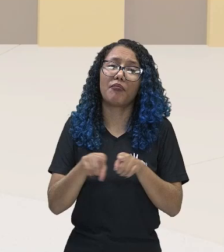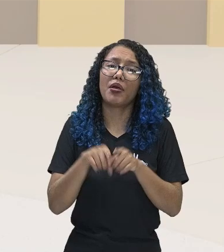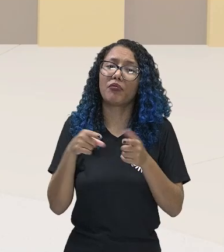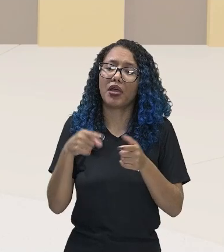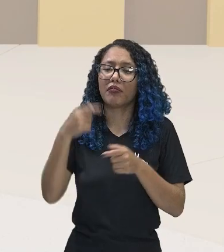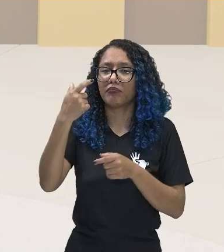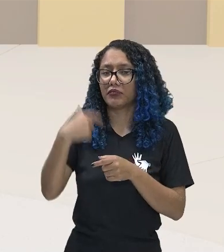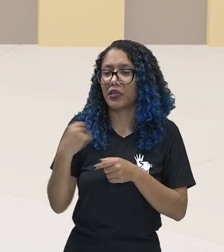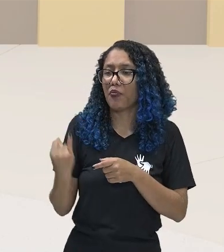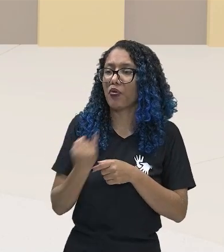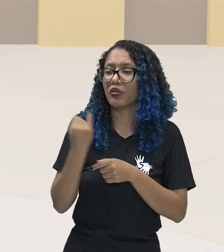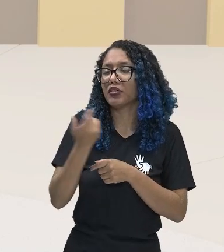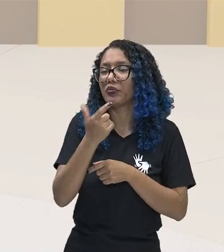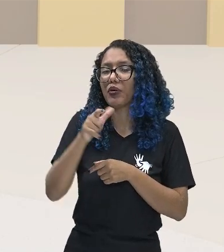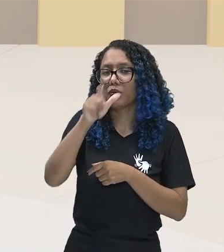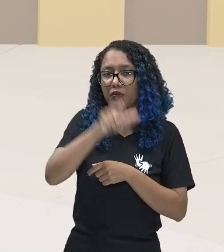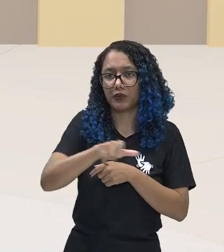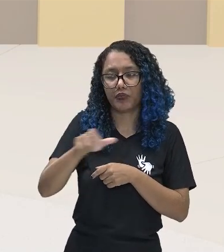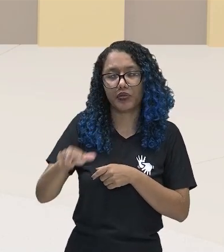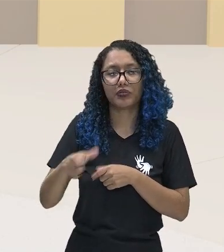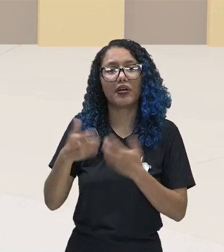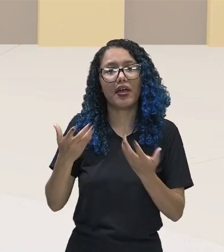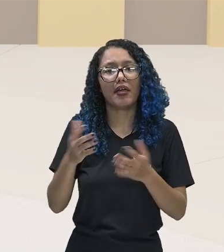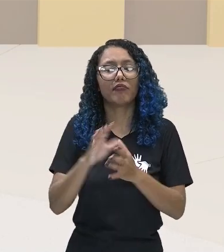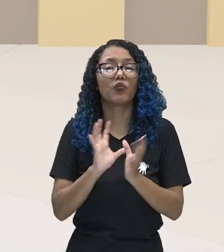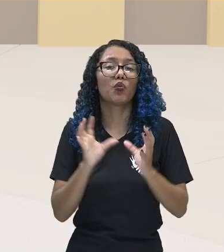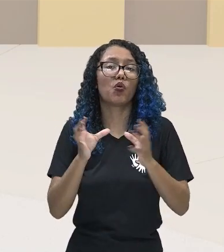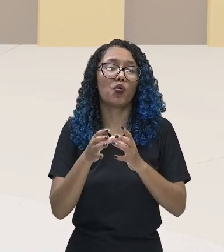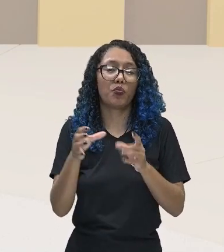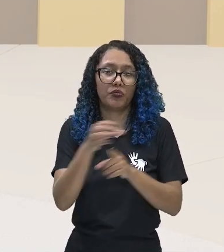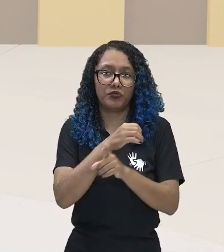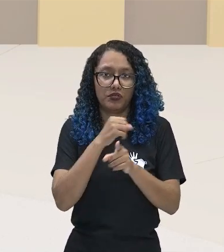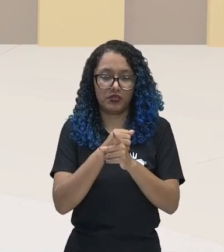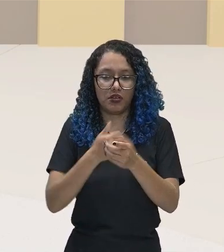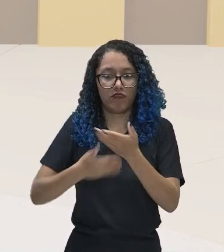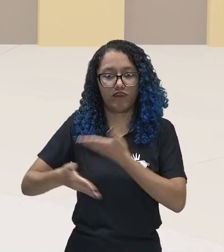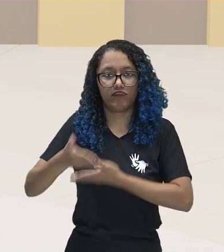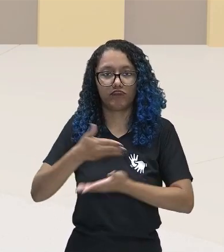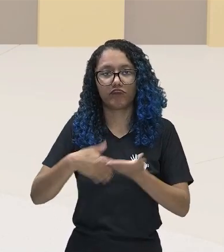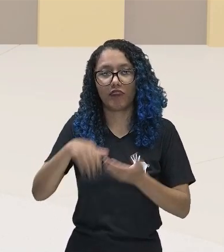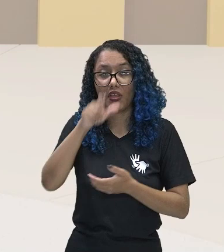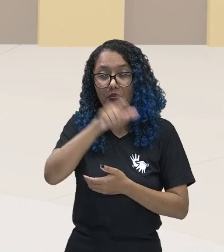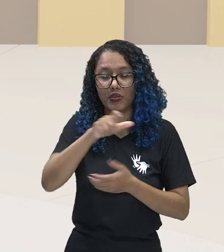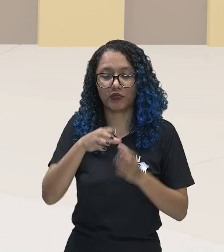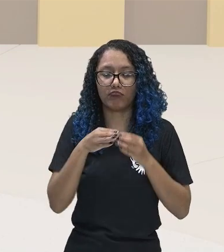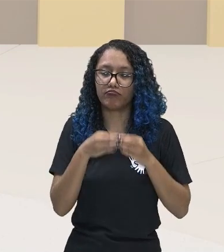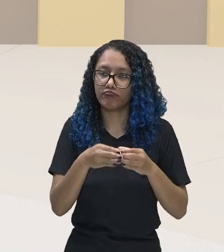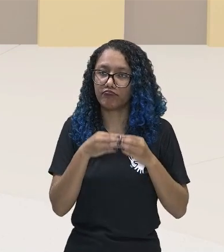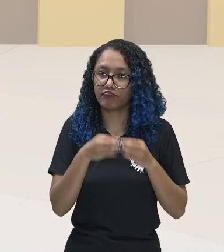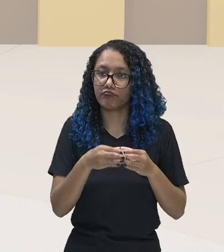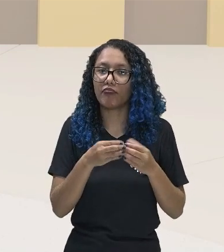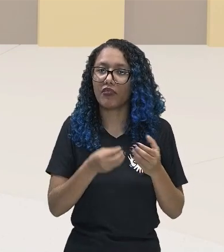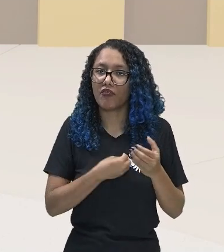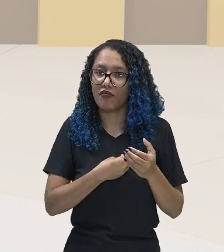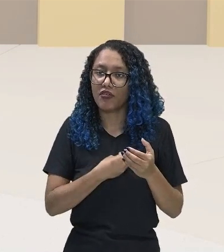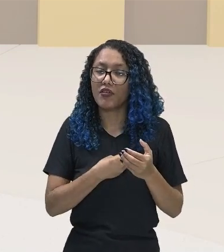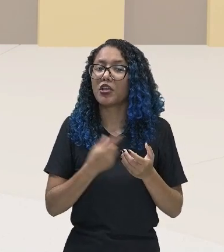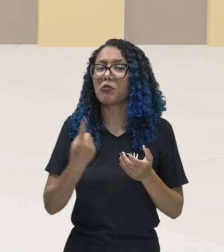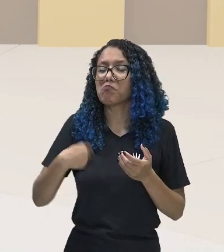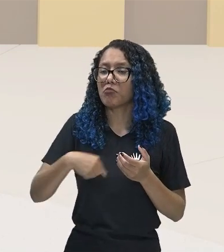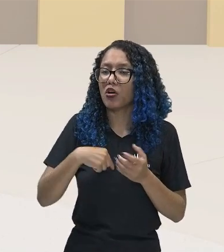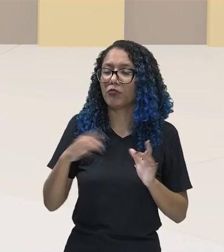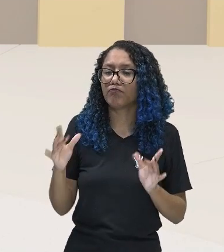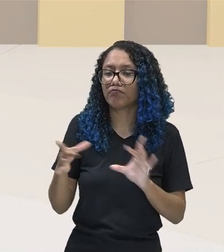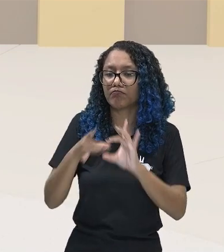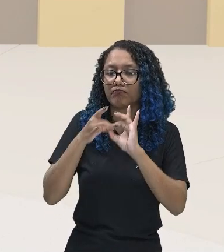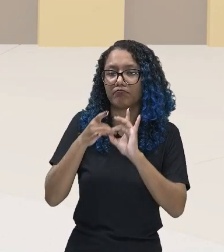essa é a nossa rede social. As pessoas que estão à nossa volta, aquelas pessoas que nós temos um relacionamento